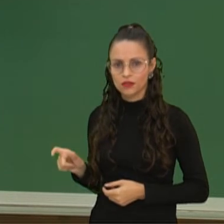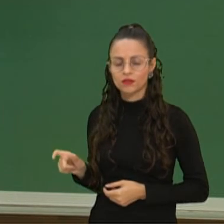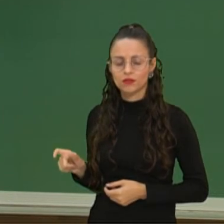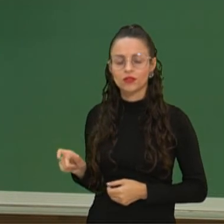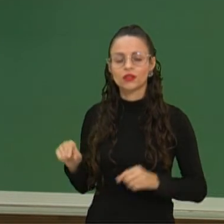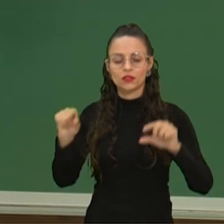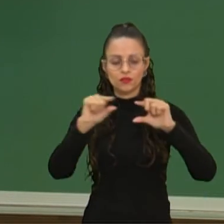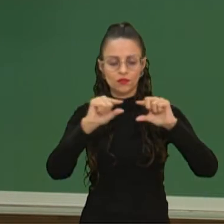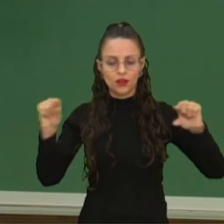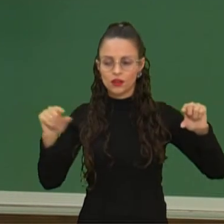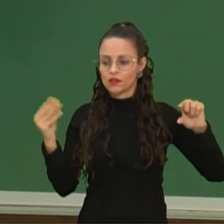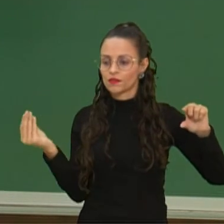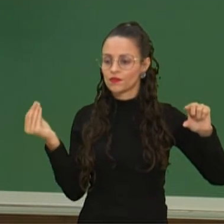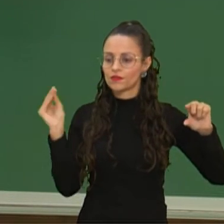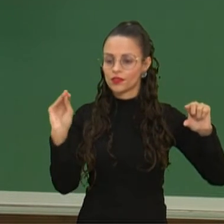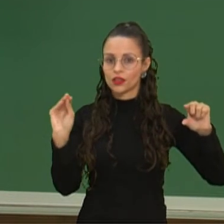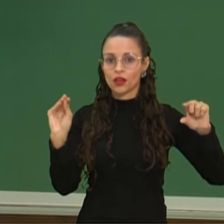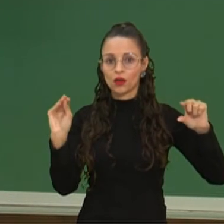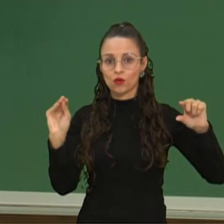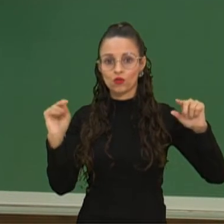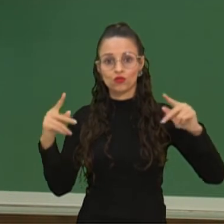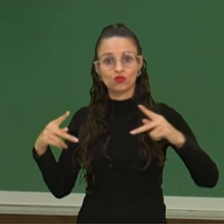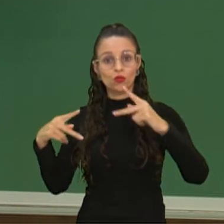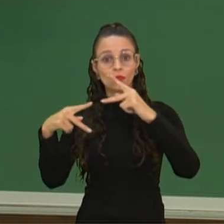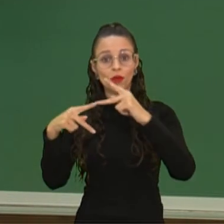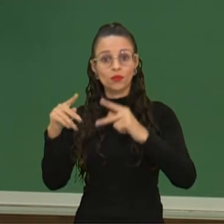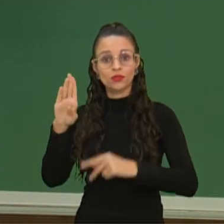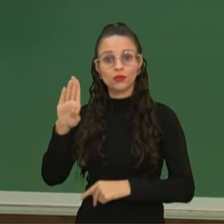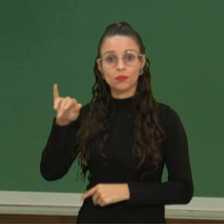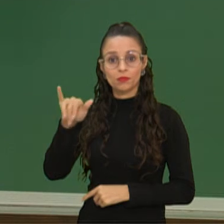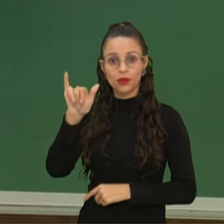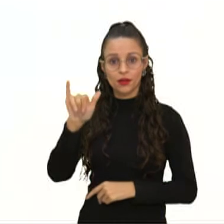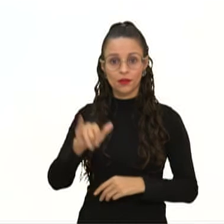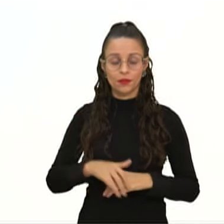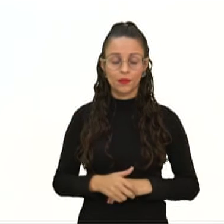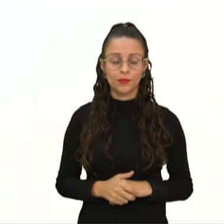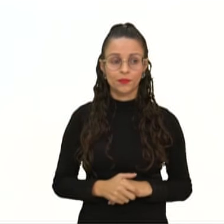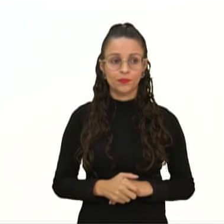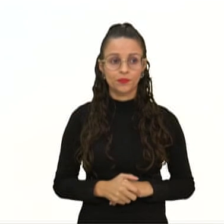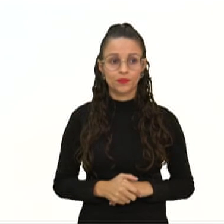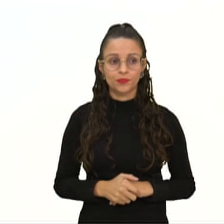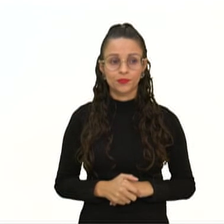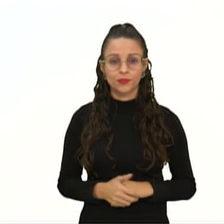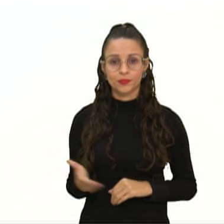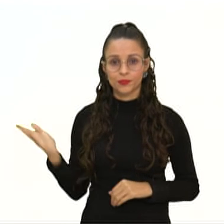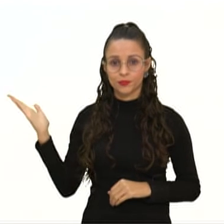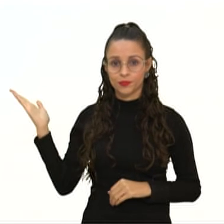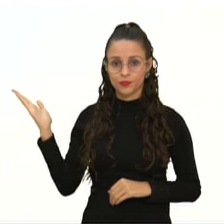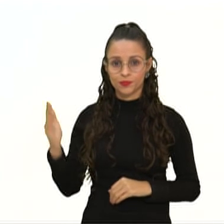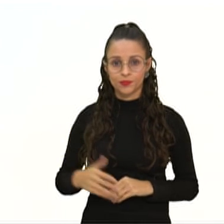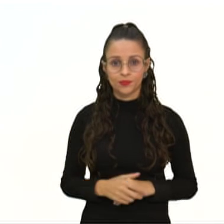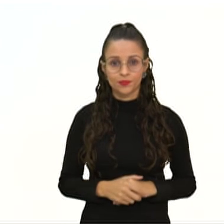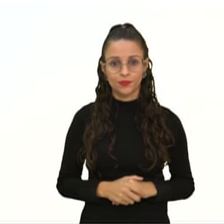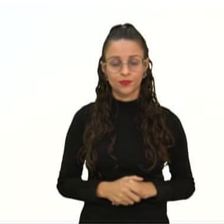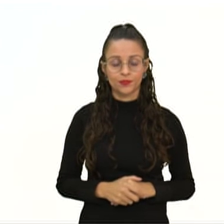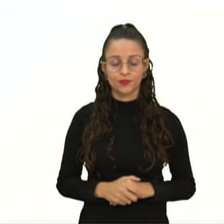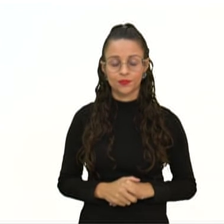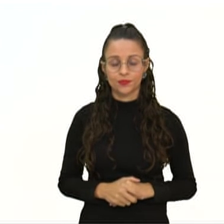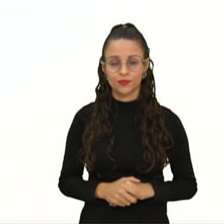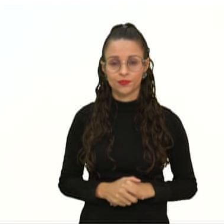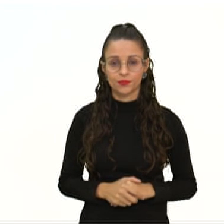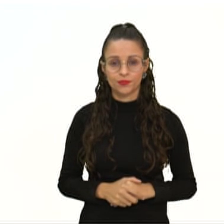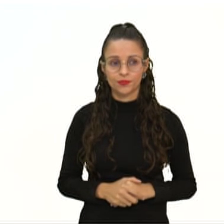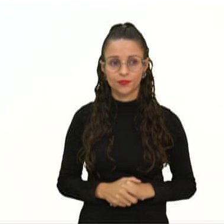no final com a preposição by. Então, ficou assim. The telephone will be used